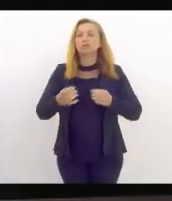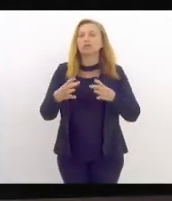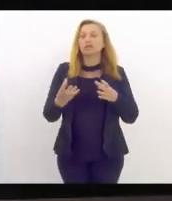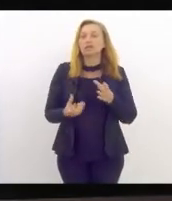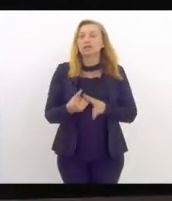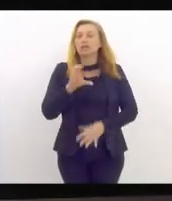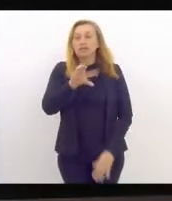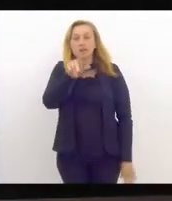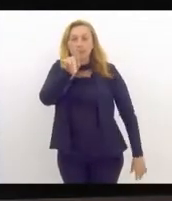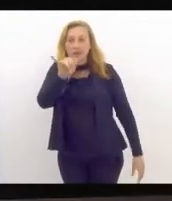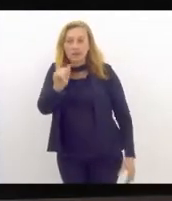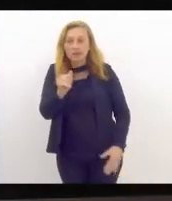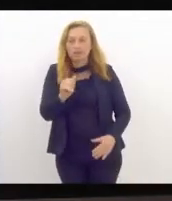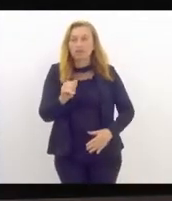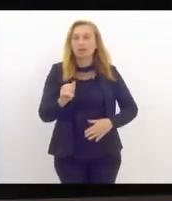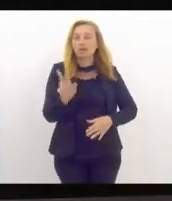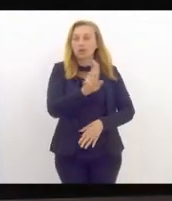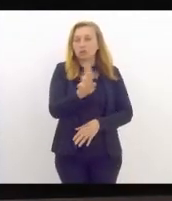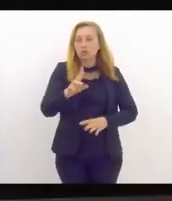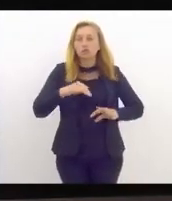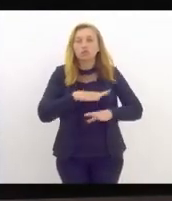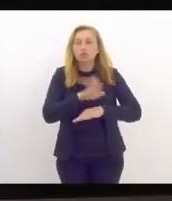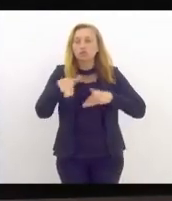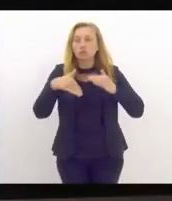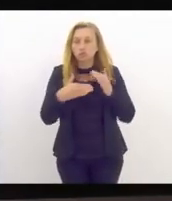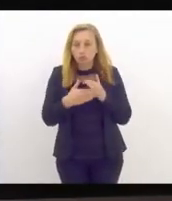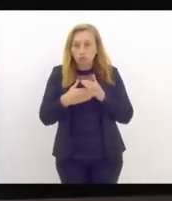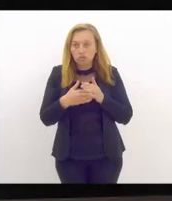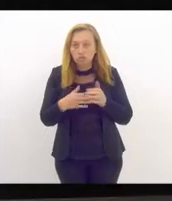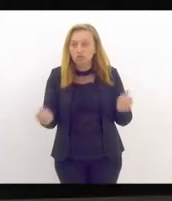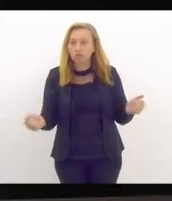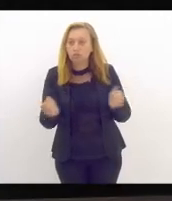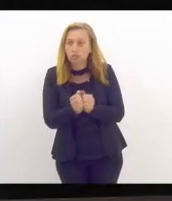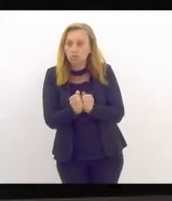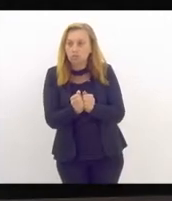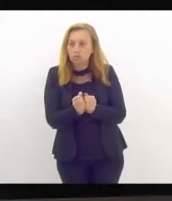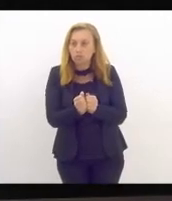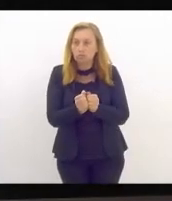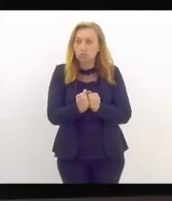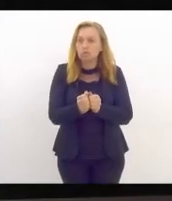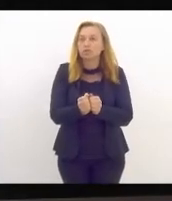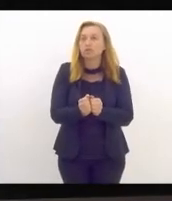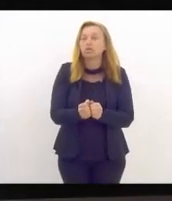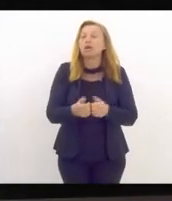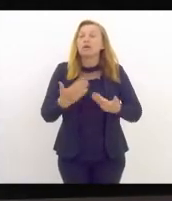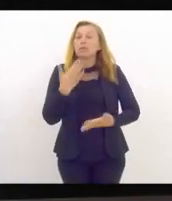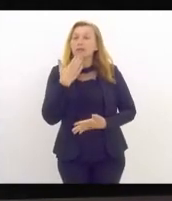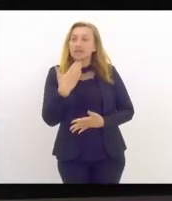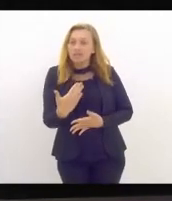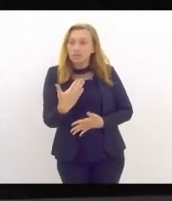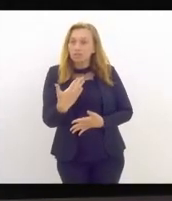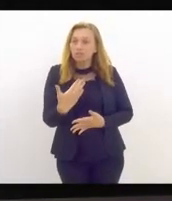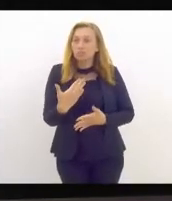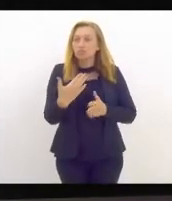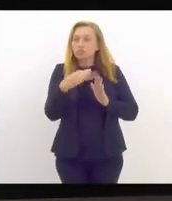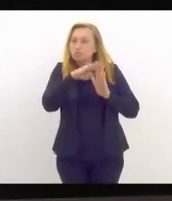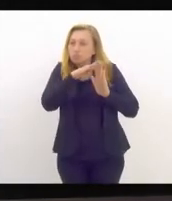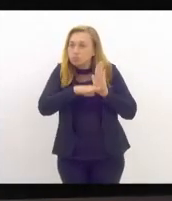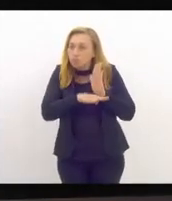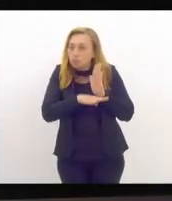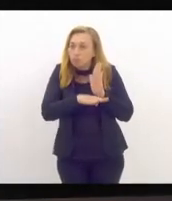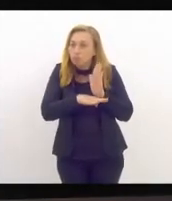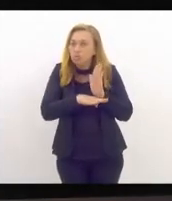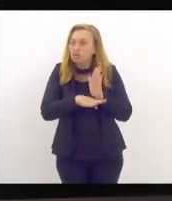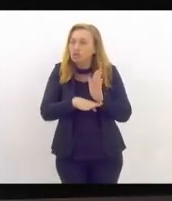em nome de todos os membros da comissão parlamentar de inquérito eu fiz uma ofici solicitando o cronograma de execução